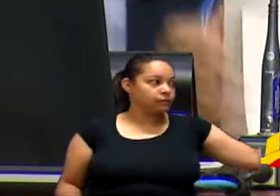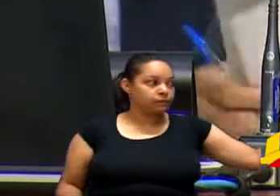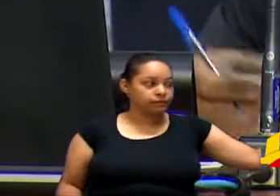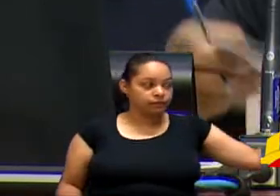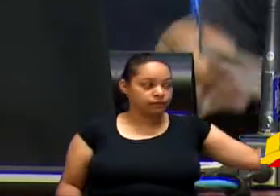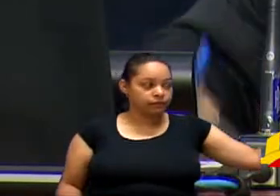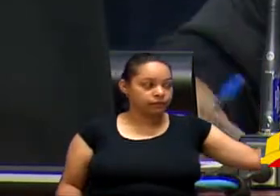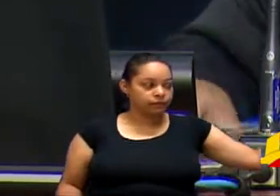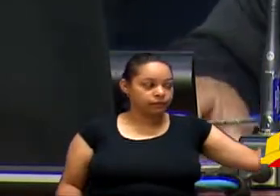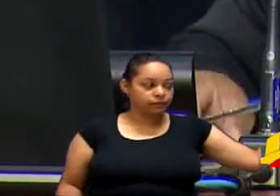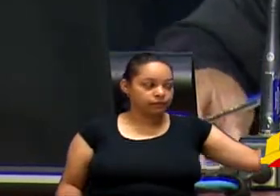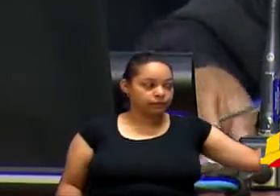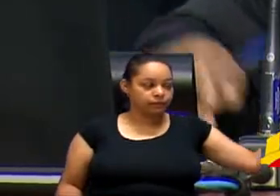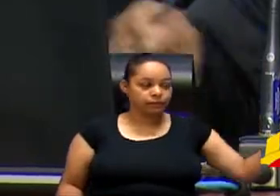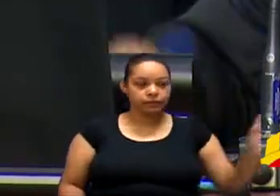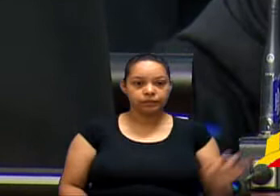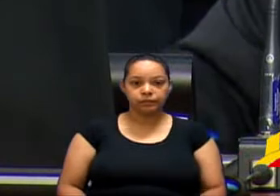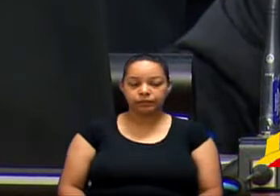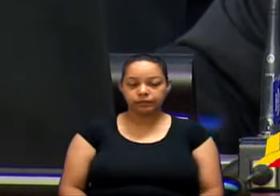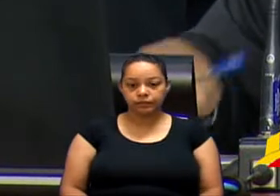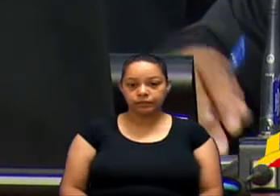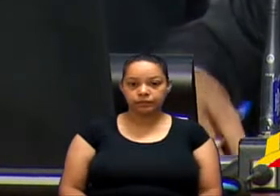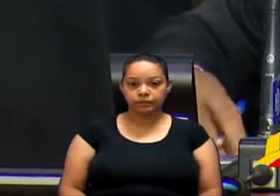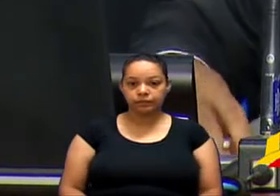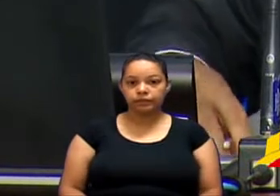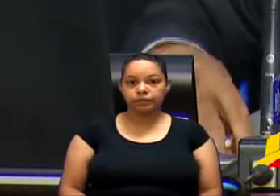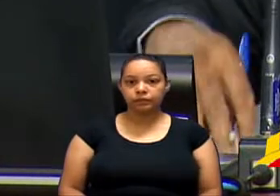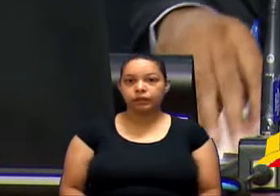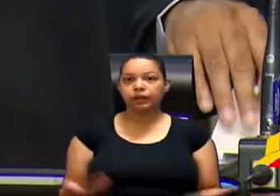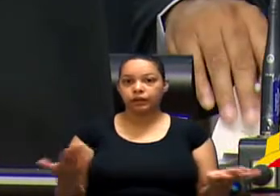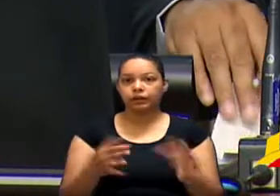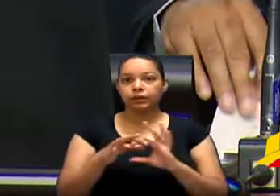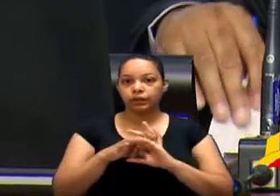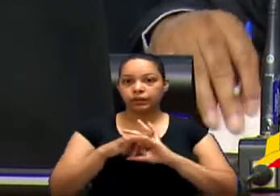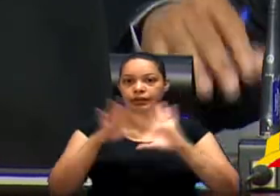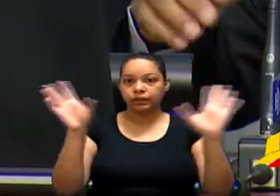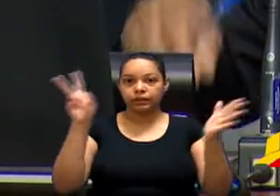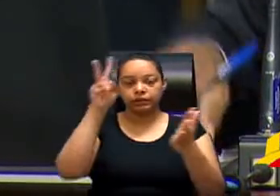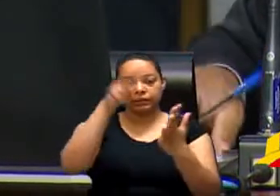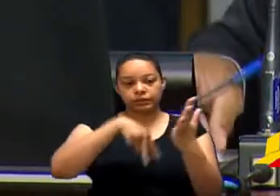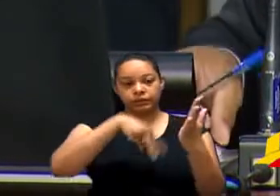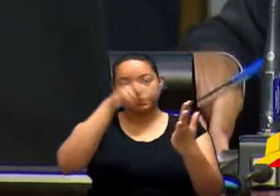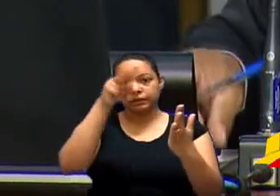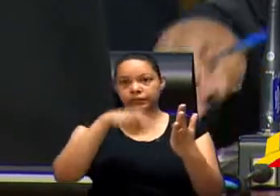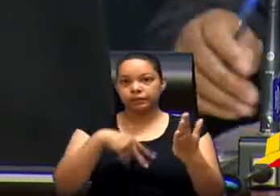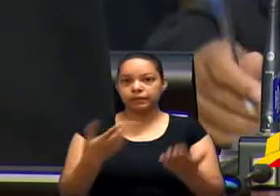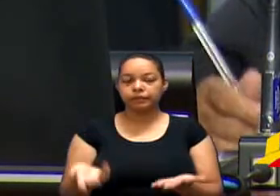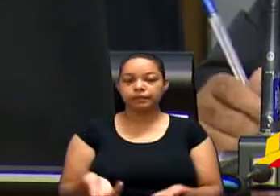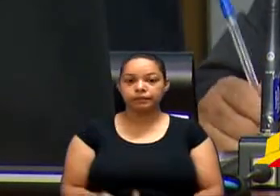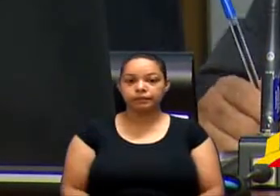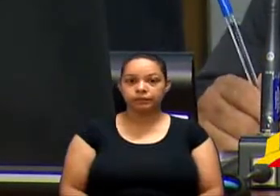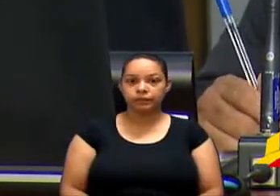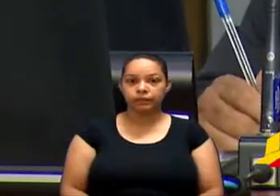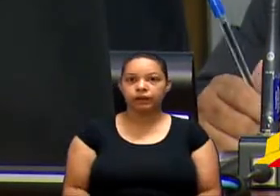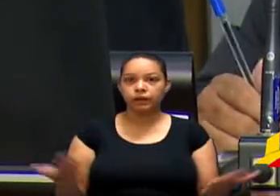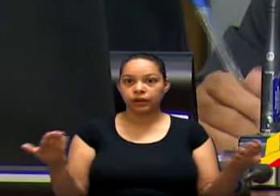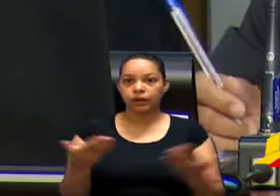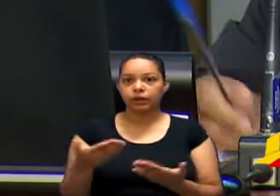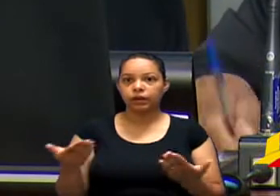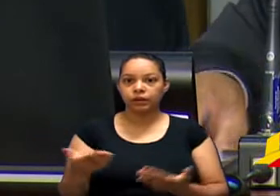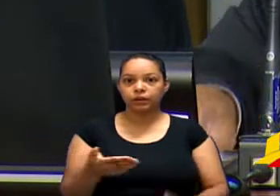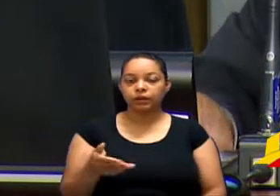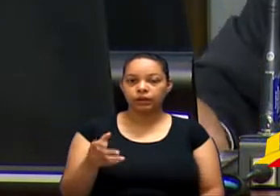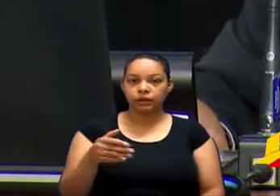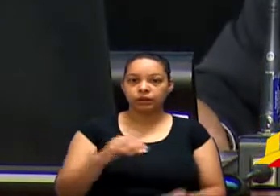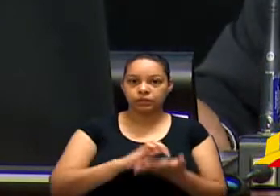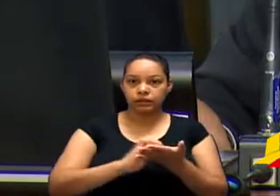agora os nossos indicações e o nosso Regimento permite a dispensa da leitura das indicações nesse momento eu passo a palavra para nossa secretária